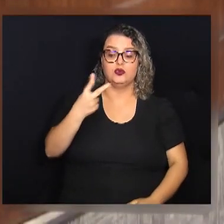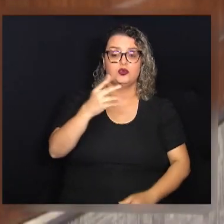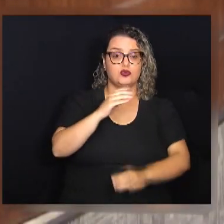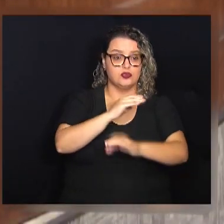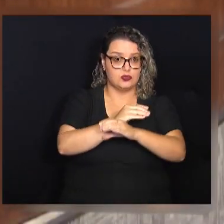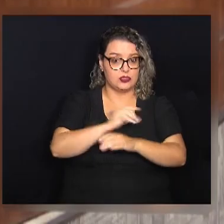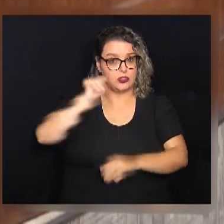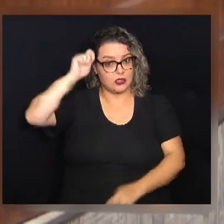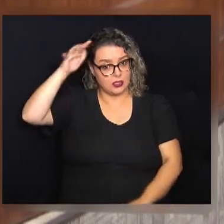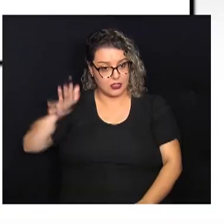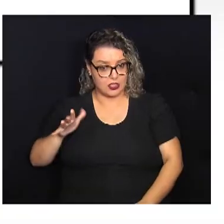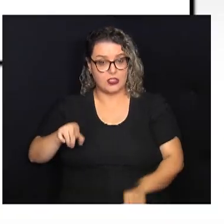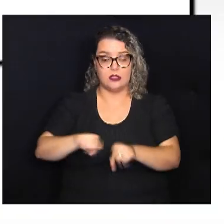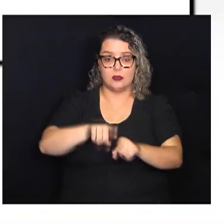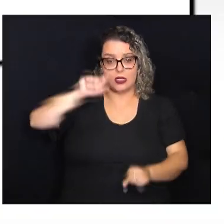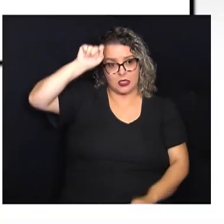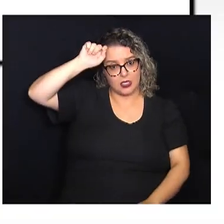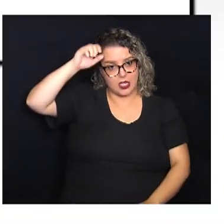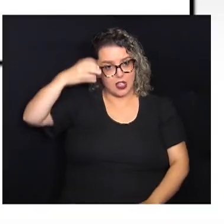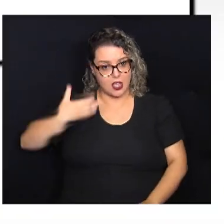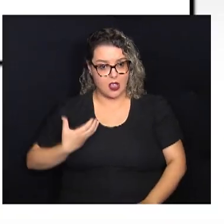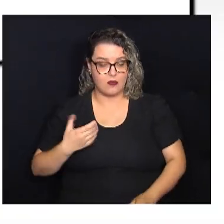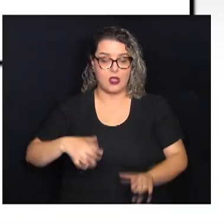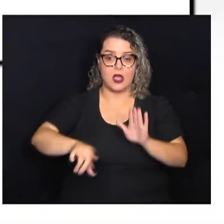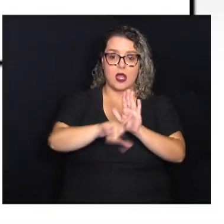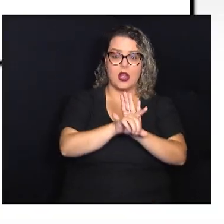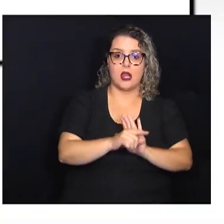africanos e afro-brasileiros. A Lei Federal